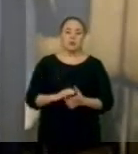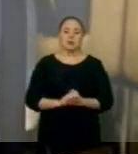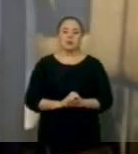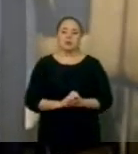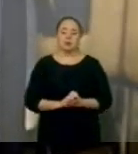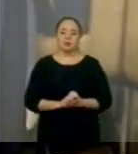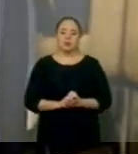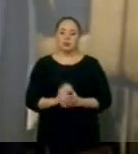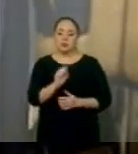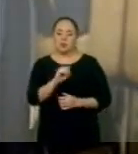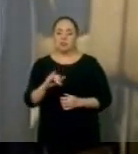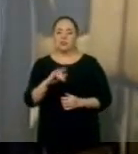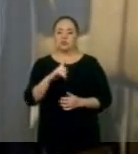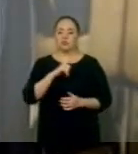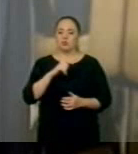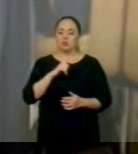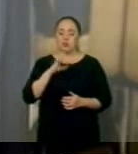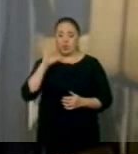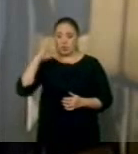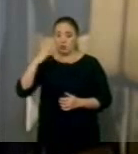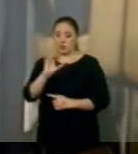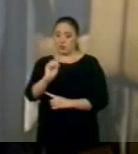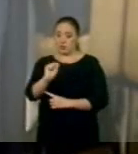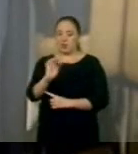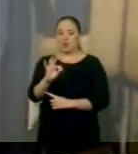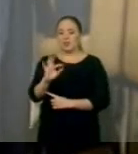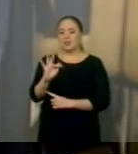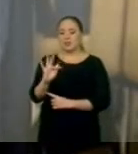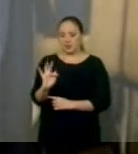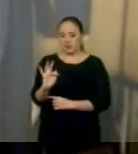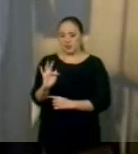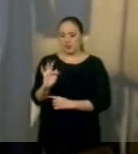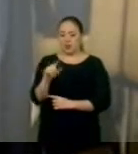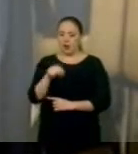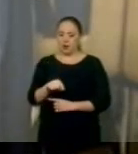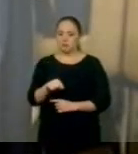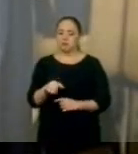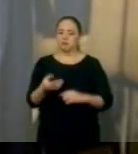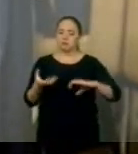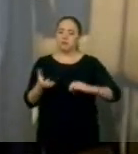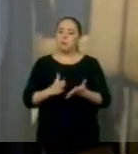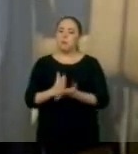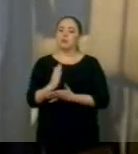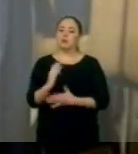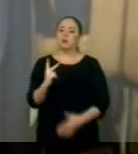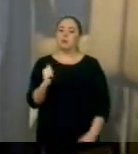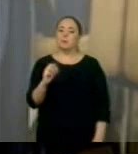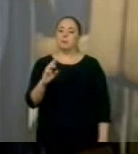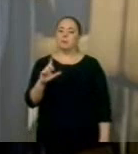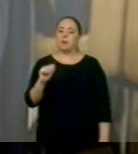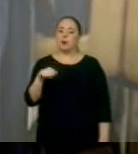desde que fosse submetida essa decisão do Supremo ao Parlamento, à aprovação do Parlamento.